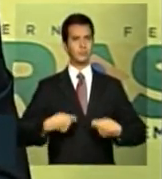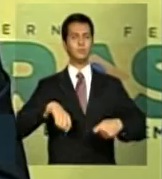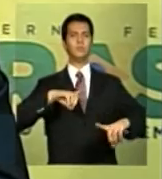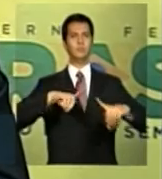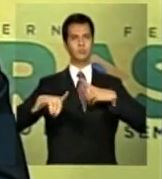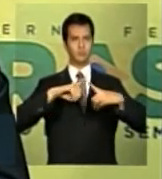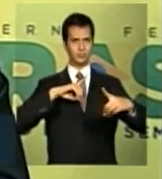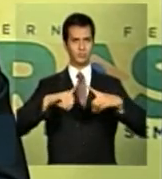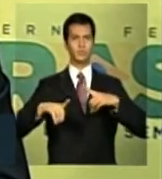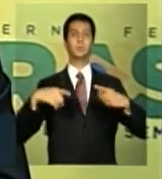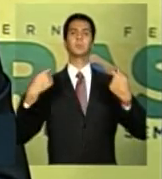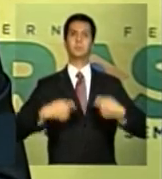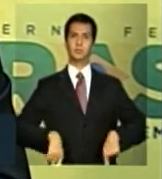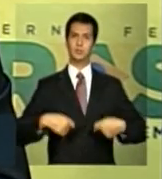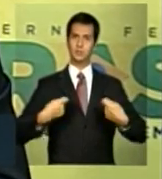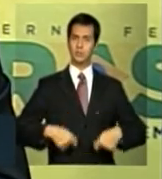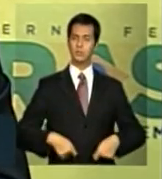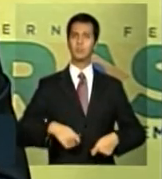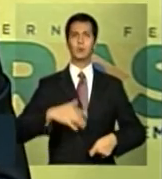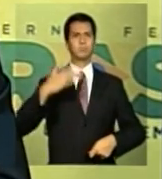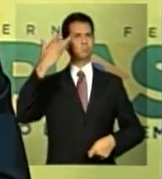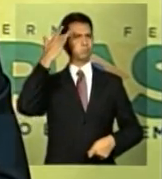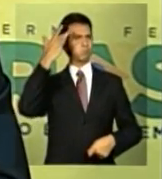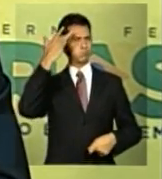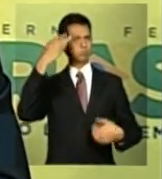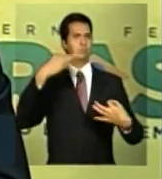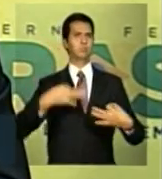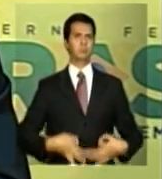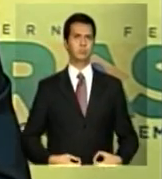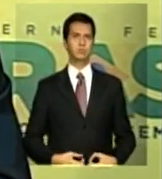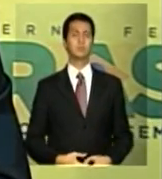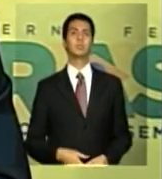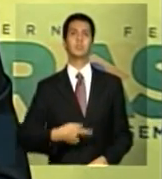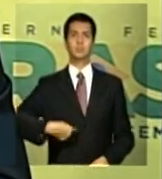que haja equilíbrio e que a gente possa